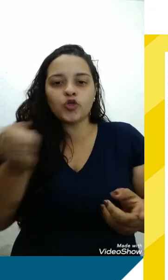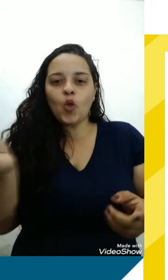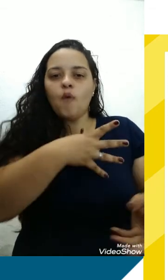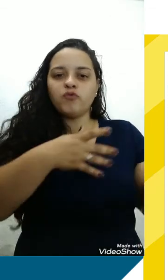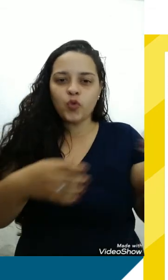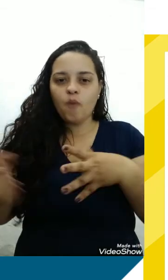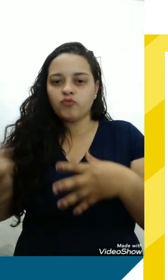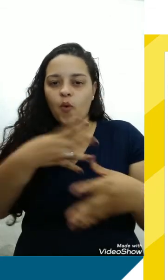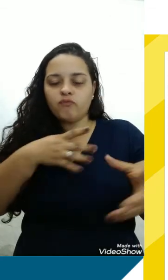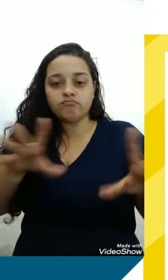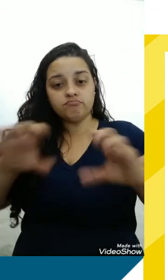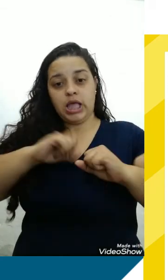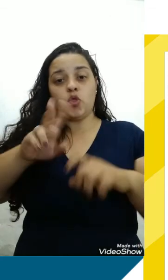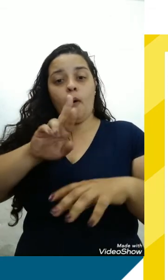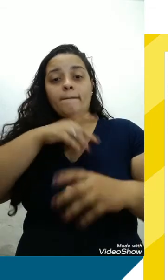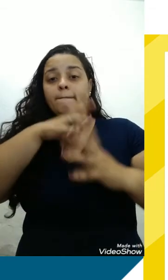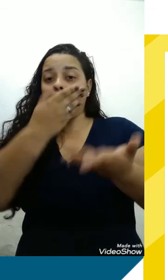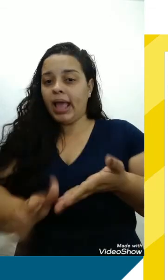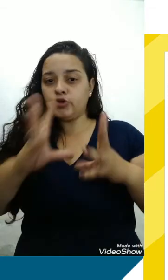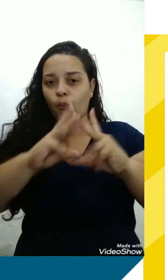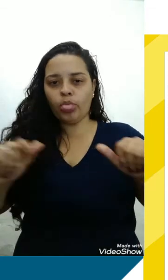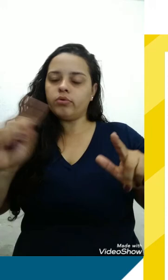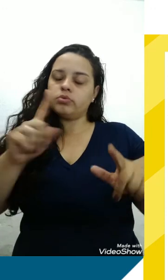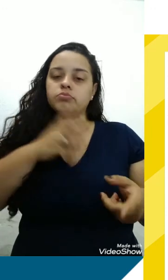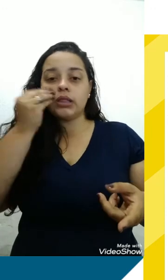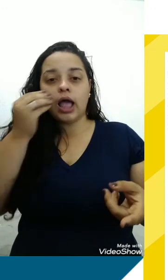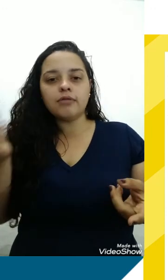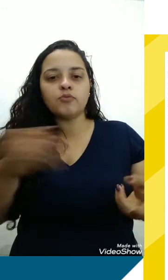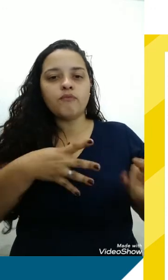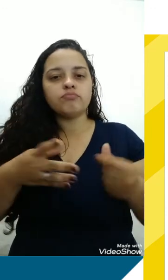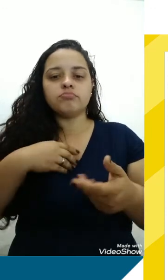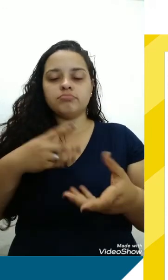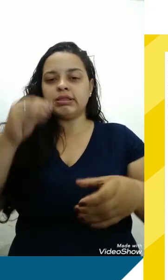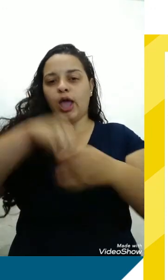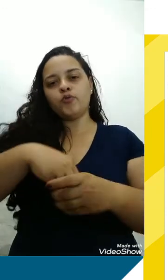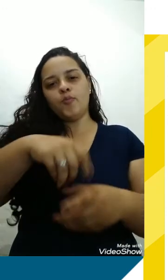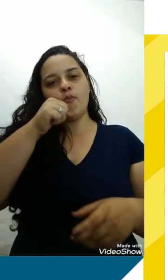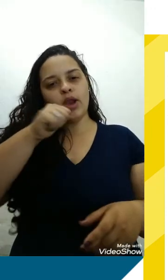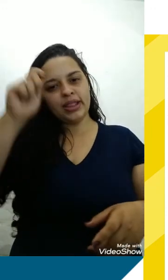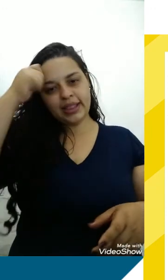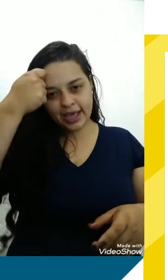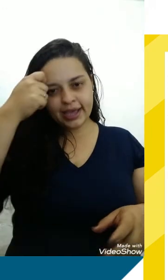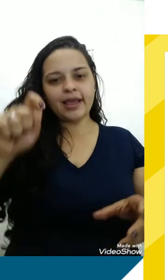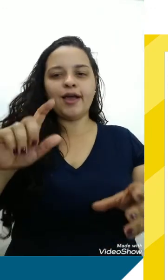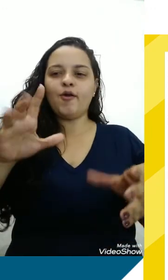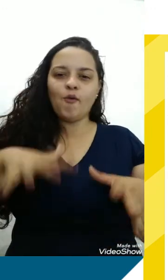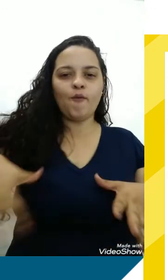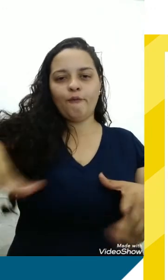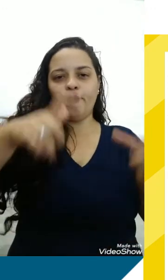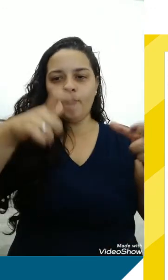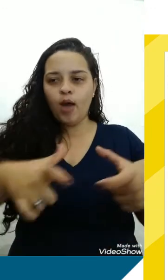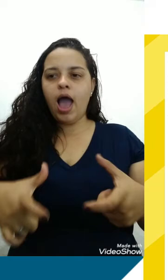chegam aqui e se materializam na presença de mulheres negras escravizadas ocupando esses espaços, o espaço da